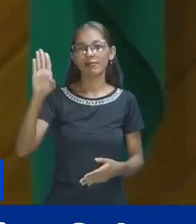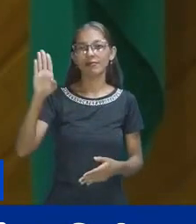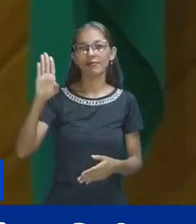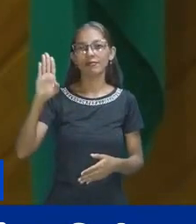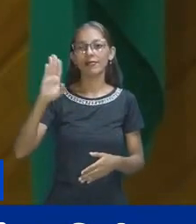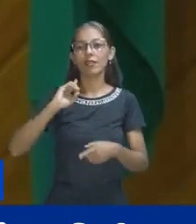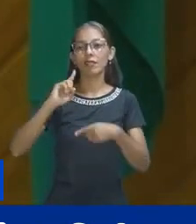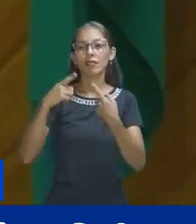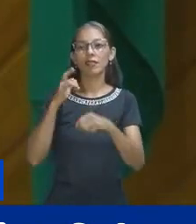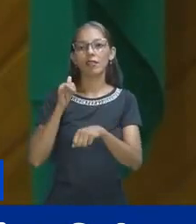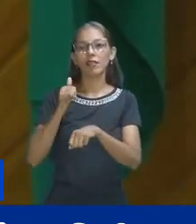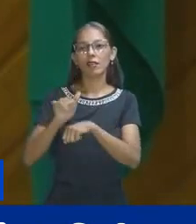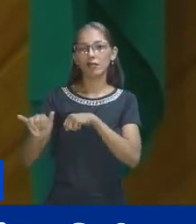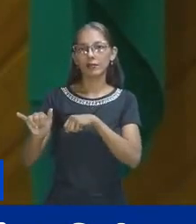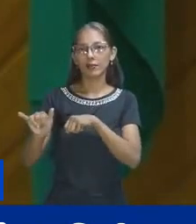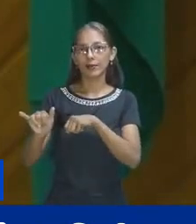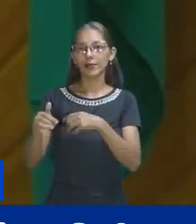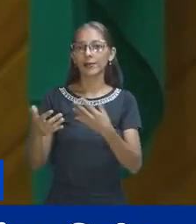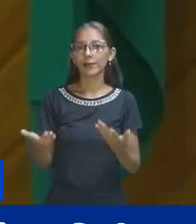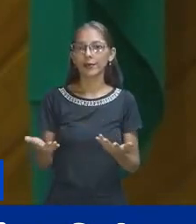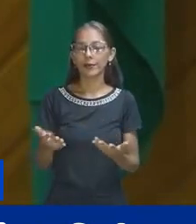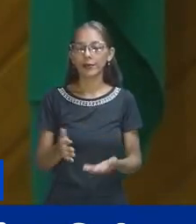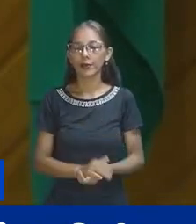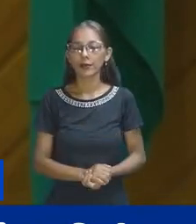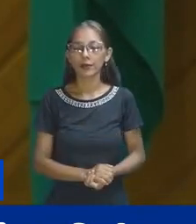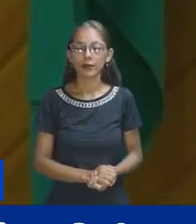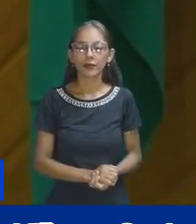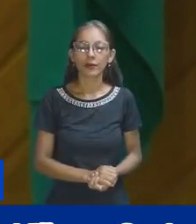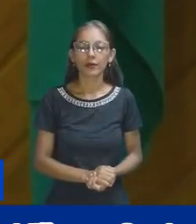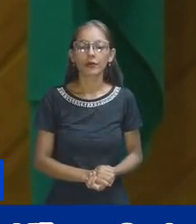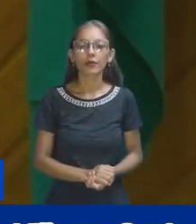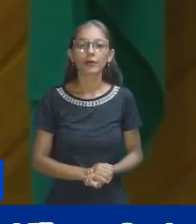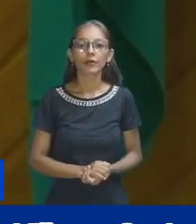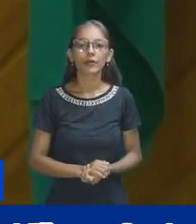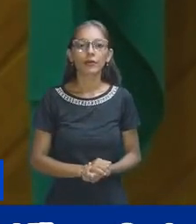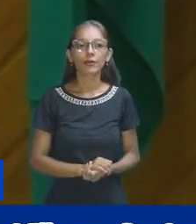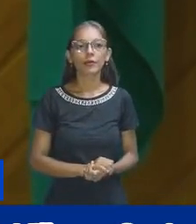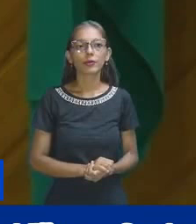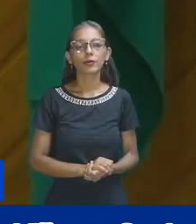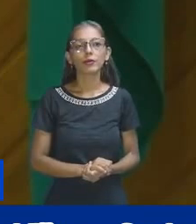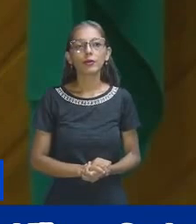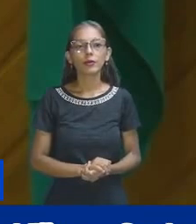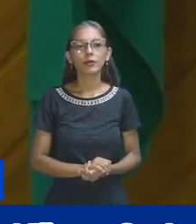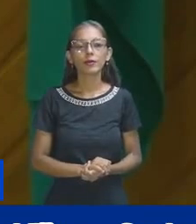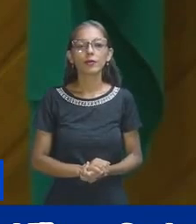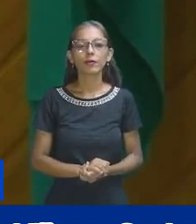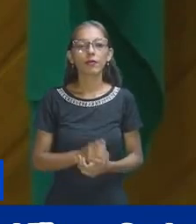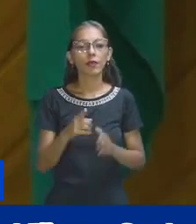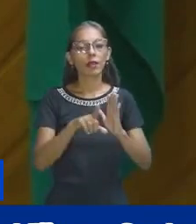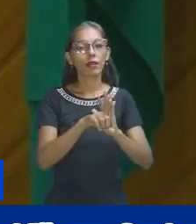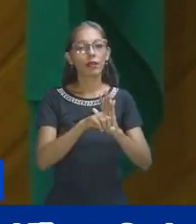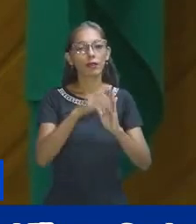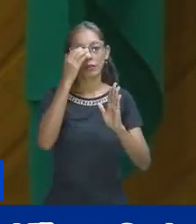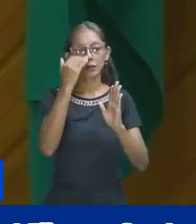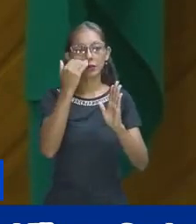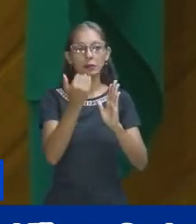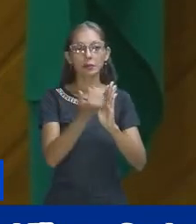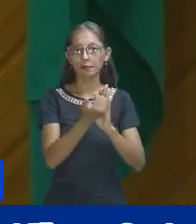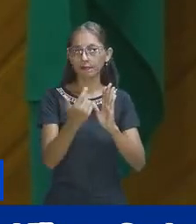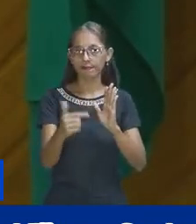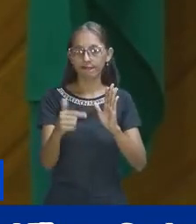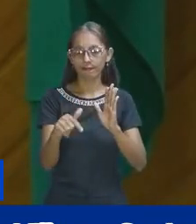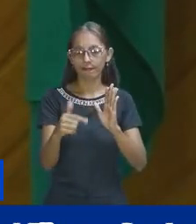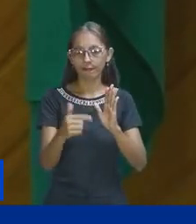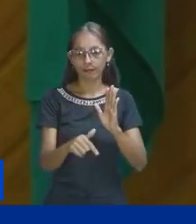de diploma de Diogo Venceslau Vilhena Sênio, a fixação da inelegibilidade dos investigados Diogo Venceslau